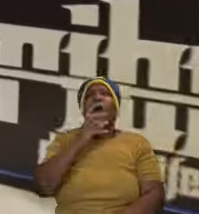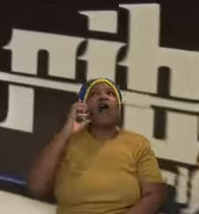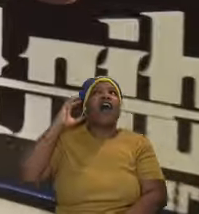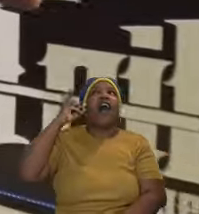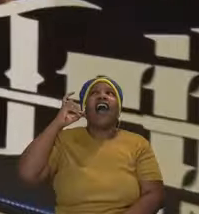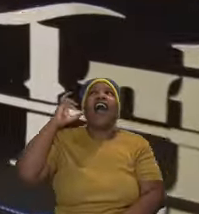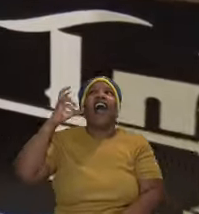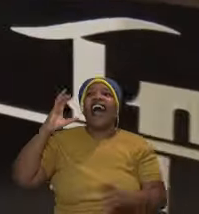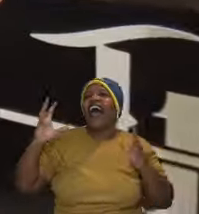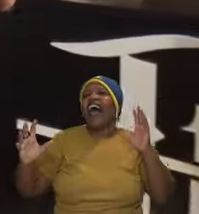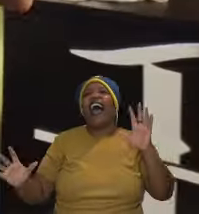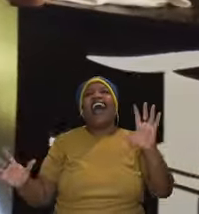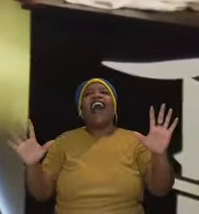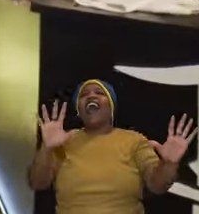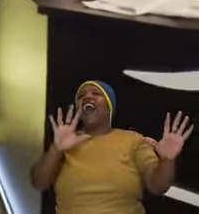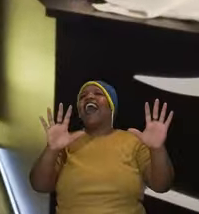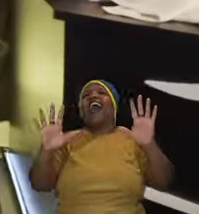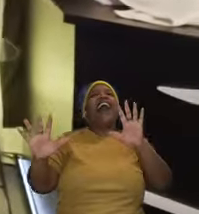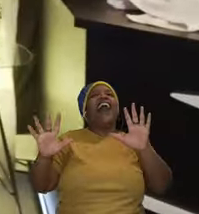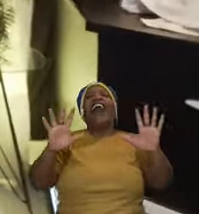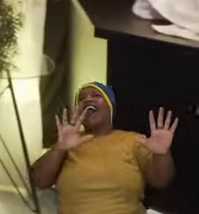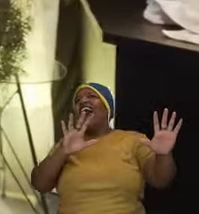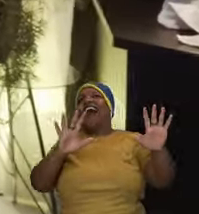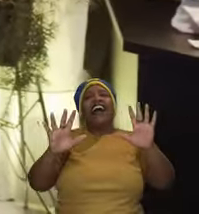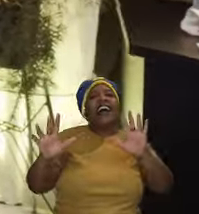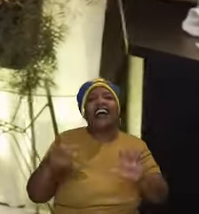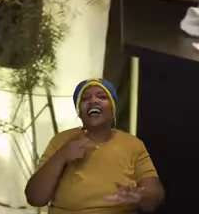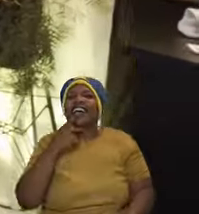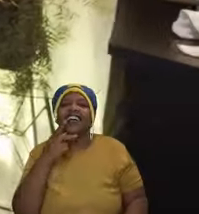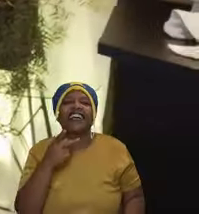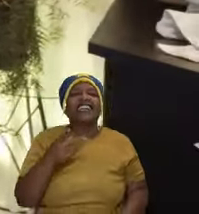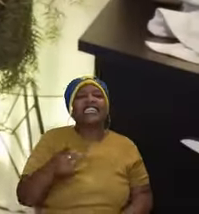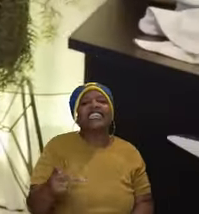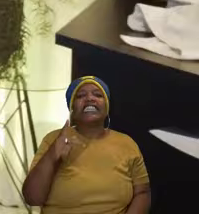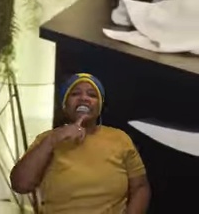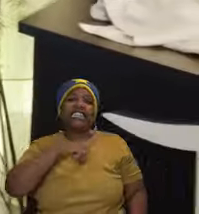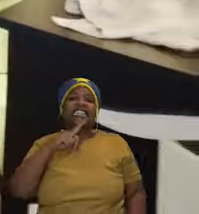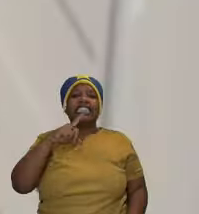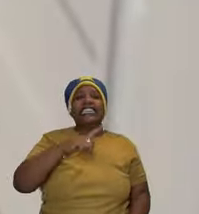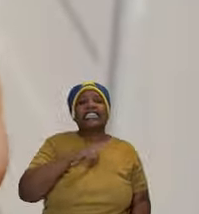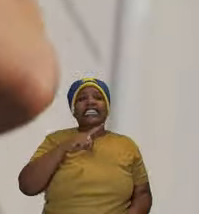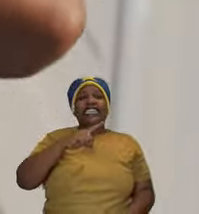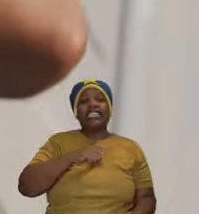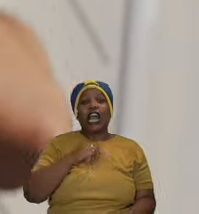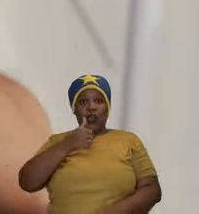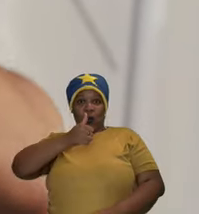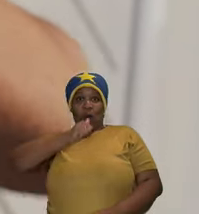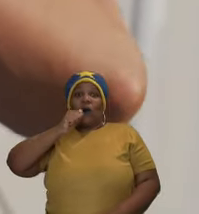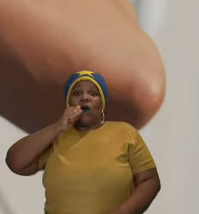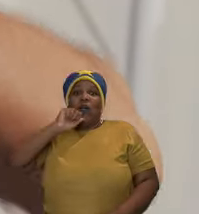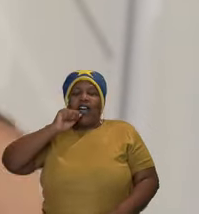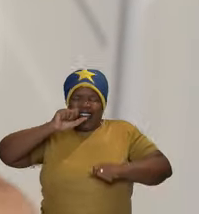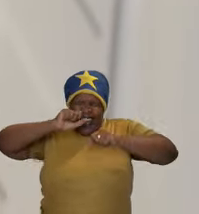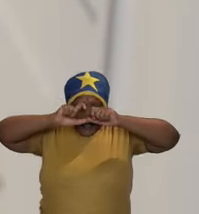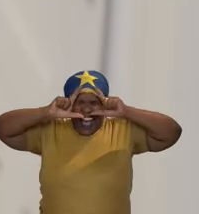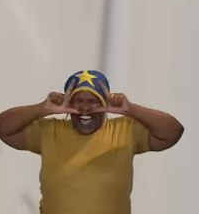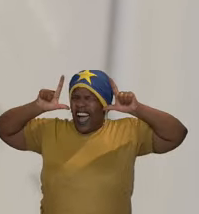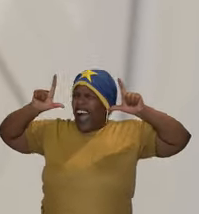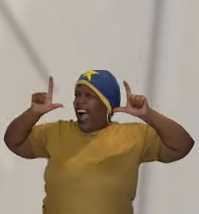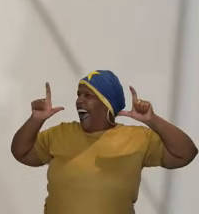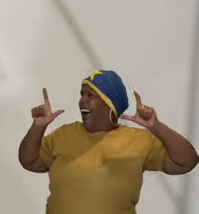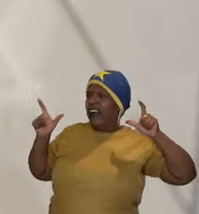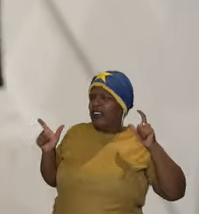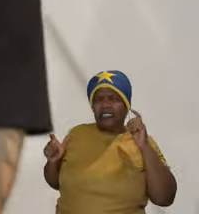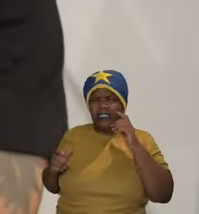no rolê. Só nós dois. Na ombra de veraniade. Irá de open, vai acordar em